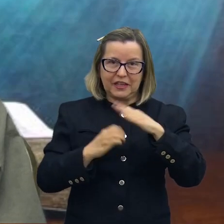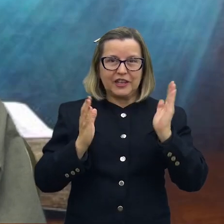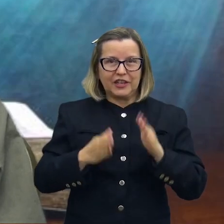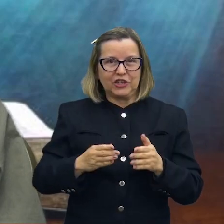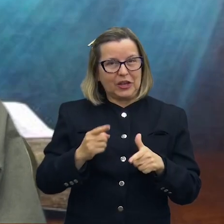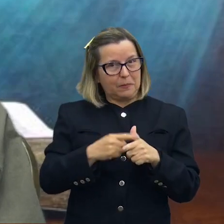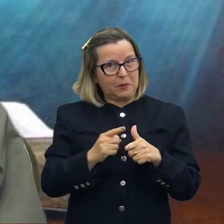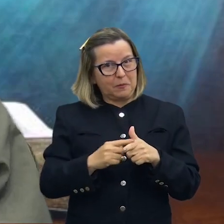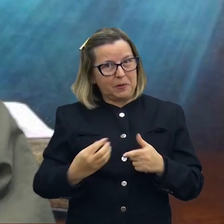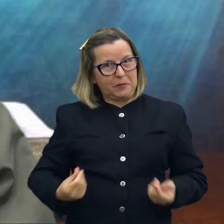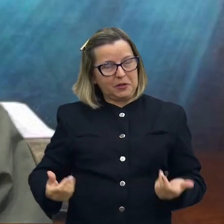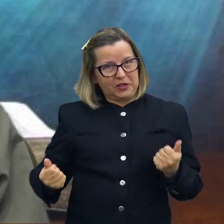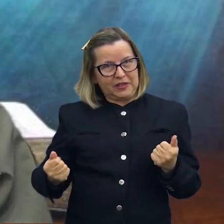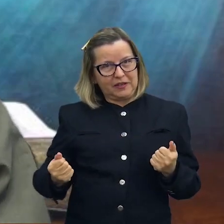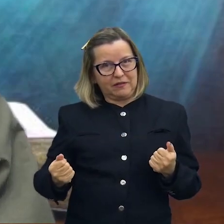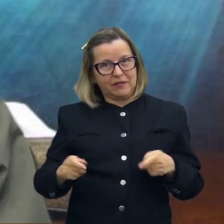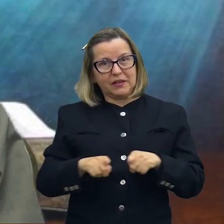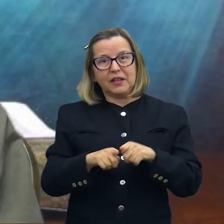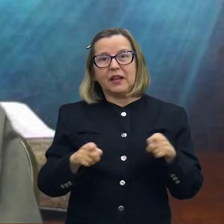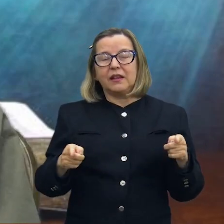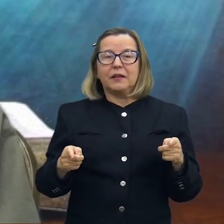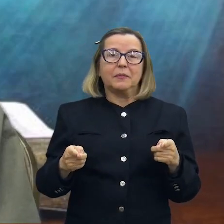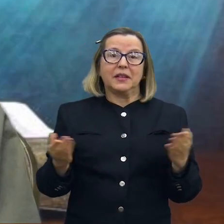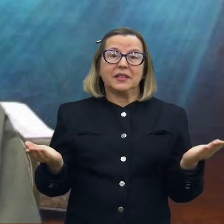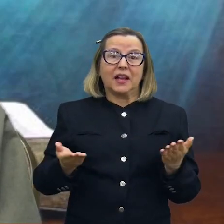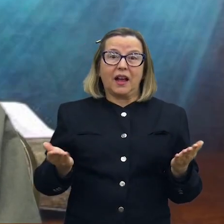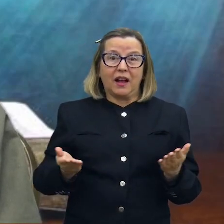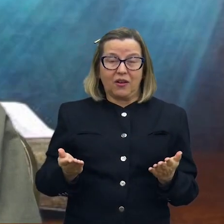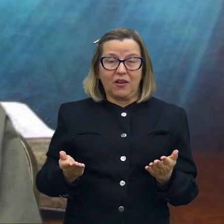Agora, sem cliente, como é que a pessoa faz?